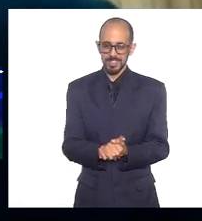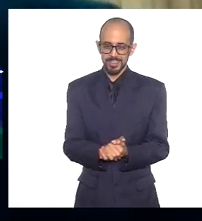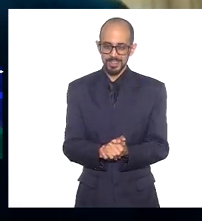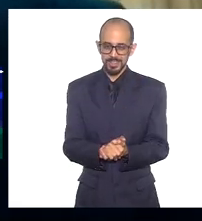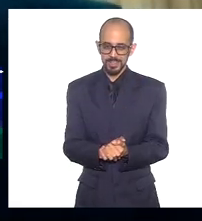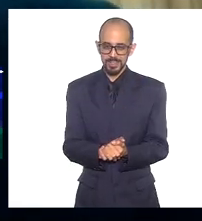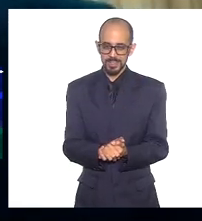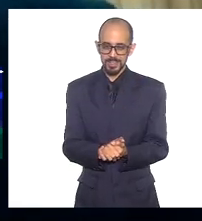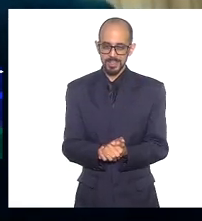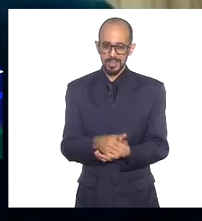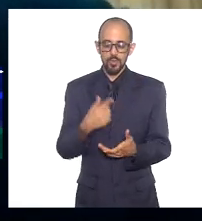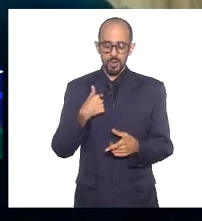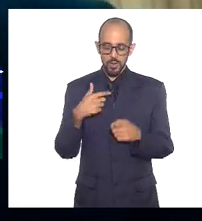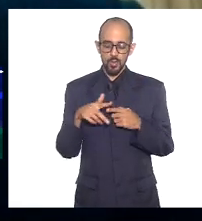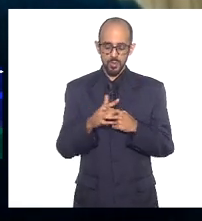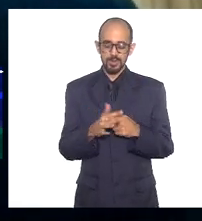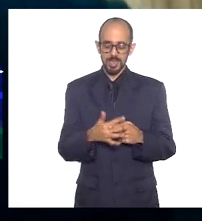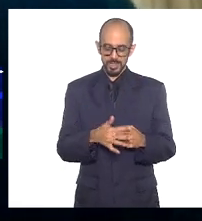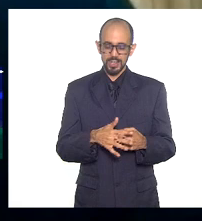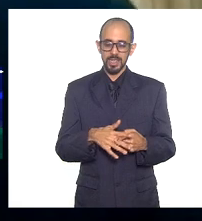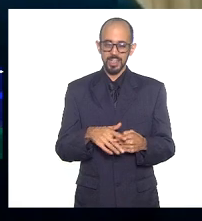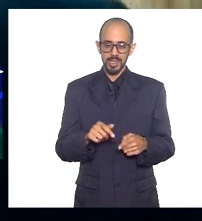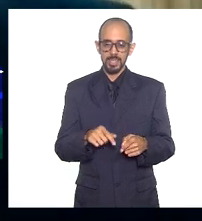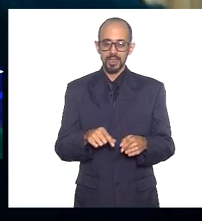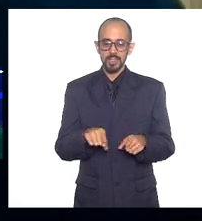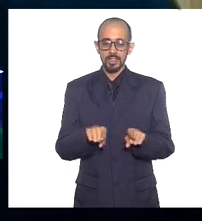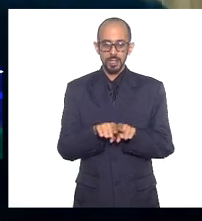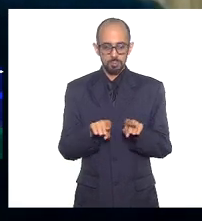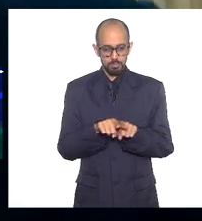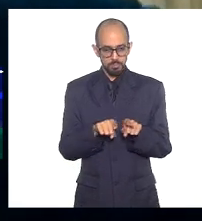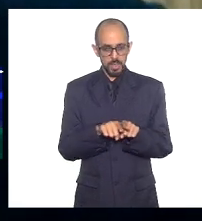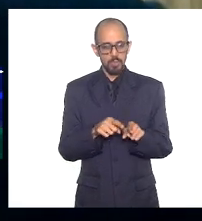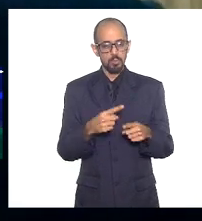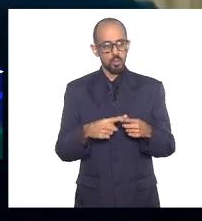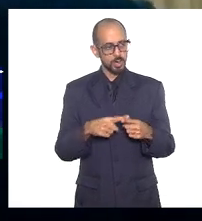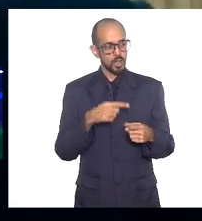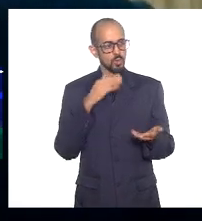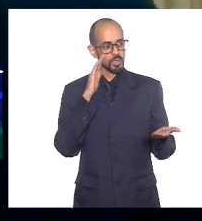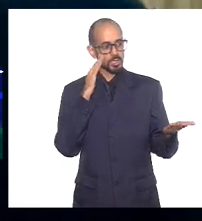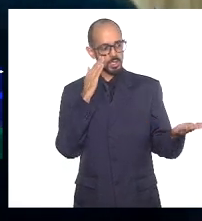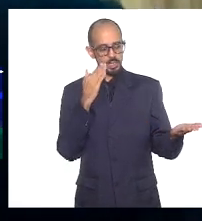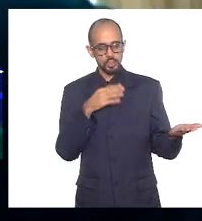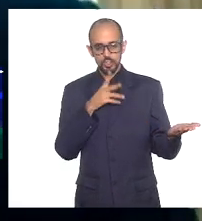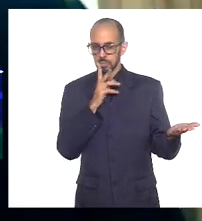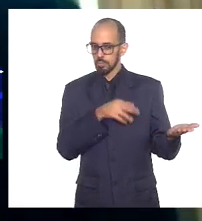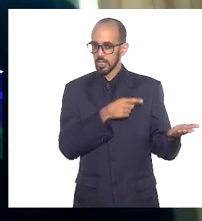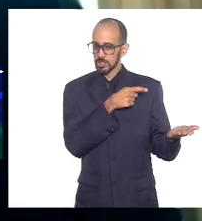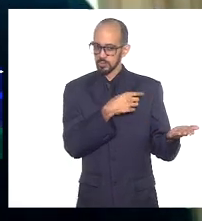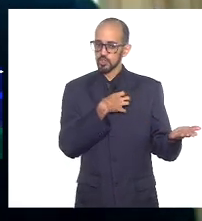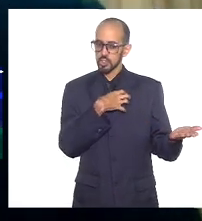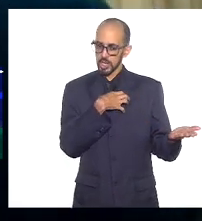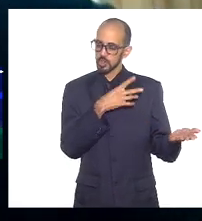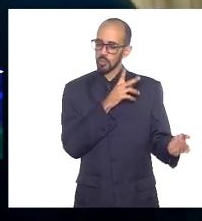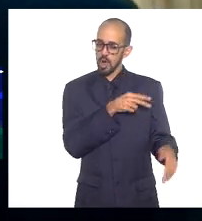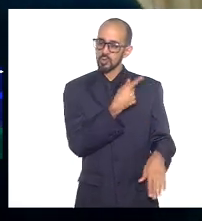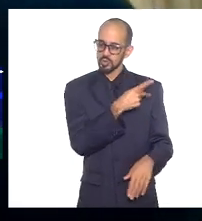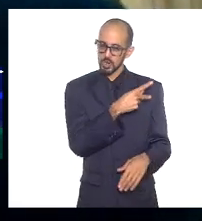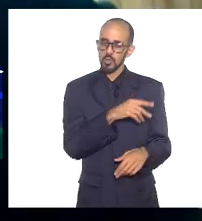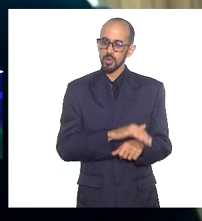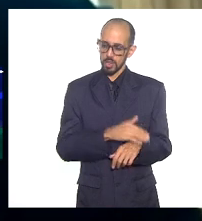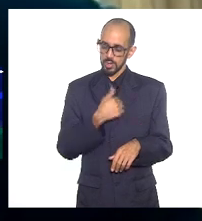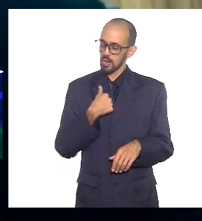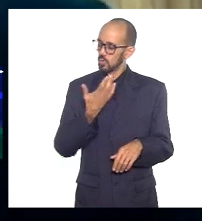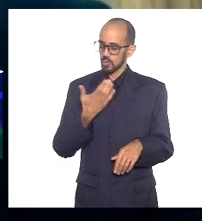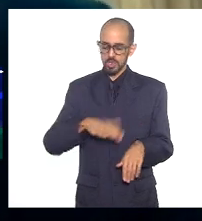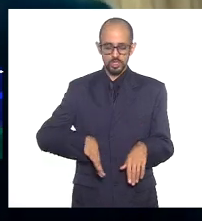mas eu eu corrigi eu corrigi inclusive para entendendo da mesma maneira que vossa excelência eu rejeitei